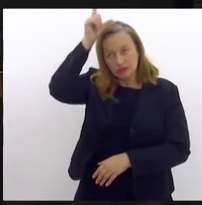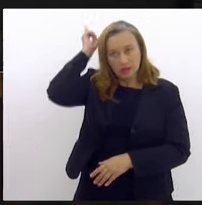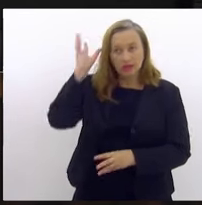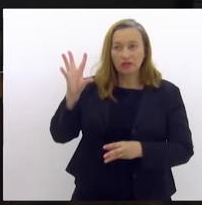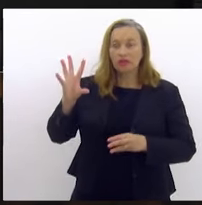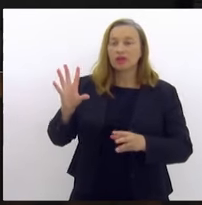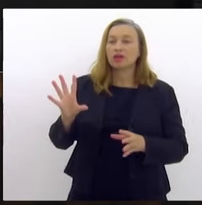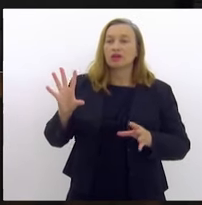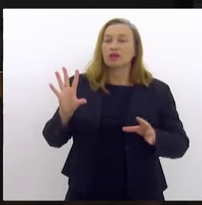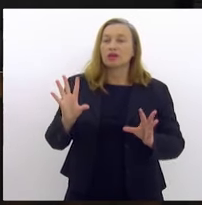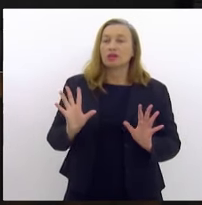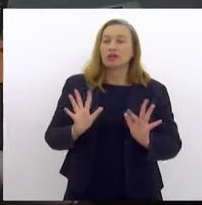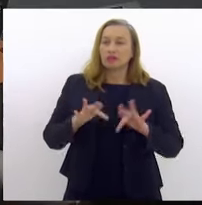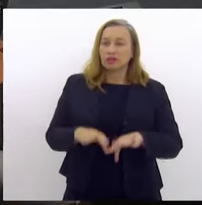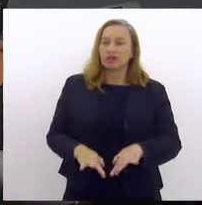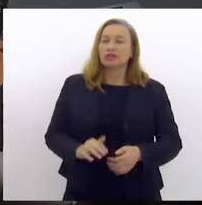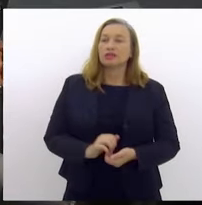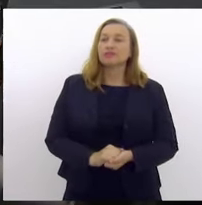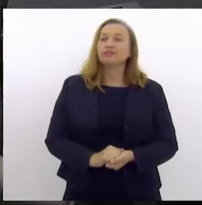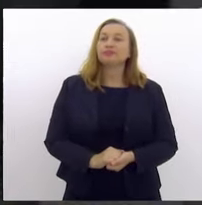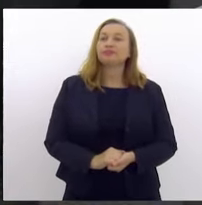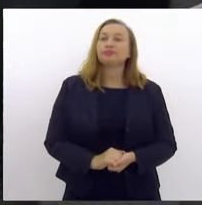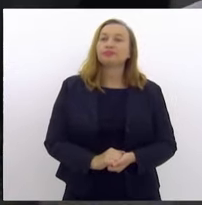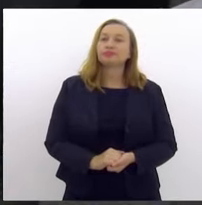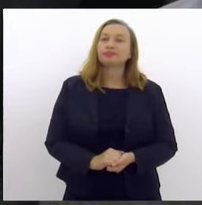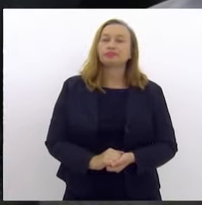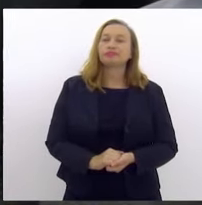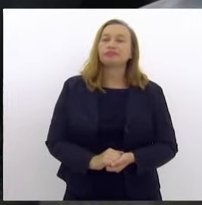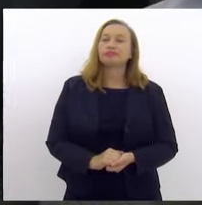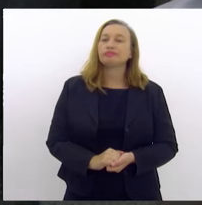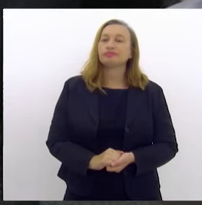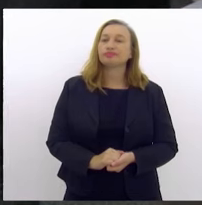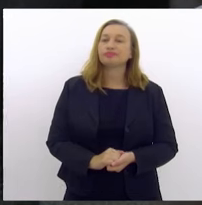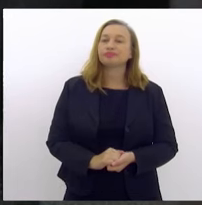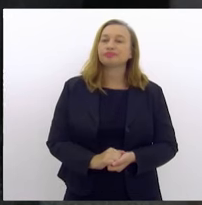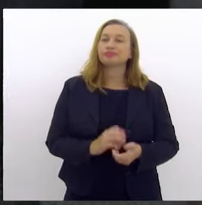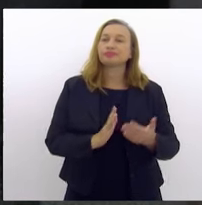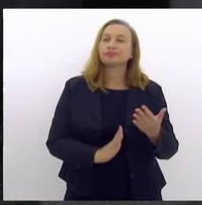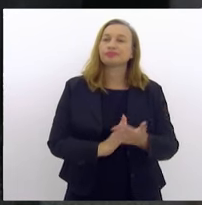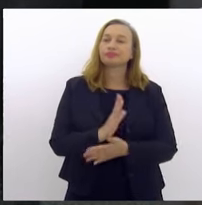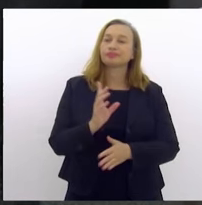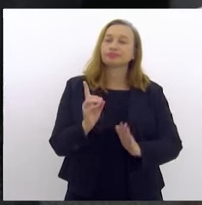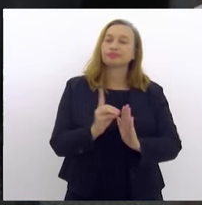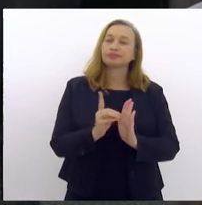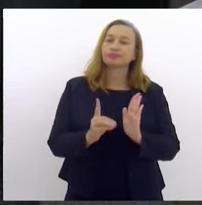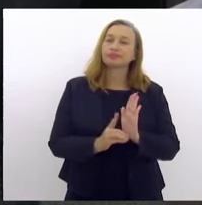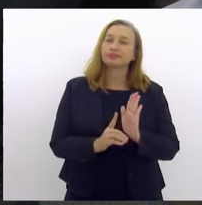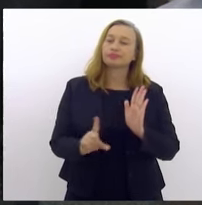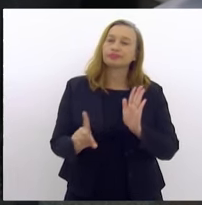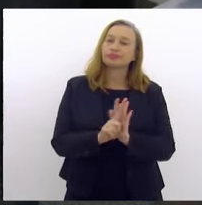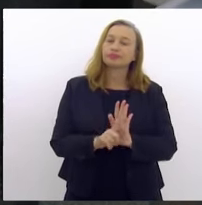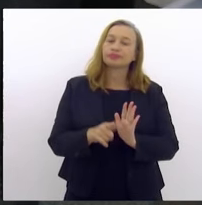concluir o raciocínio, por favor. E entre esses decretos, leis, senhor presidente, ele aprovou o decreto-lei